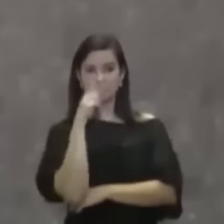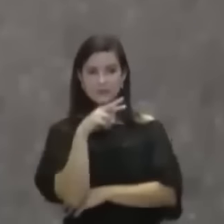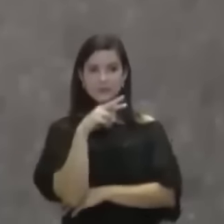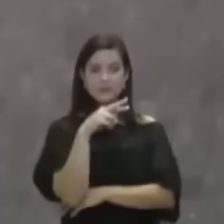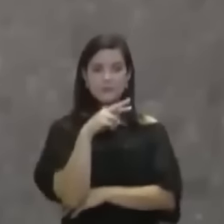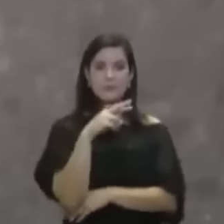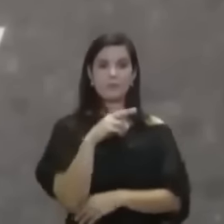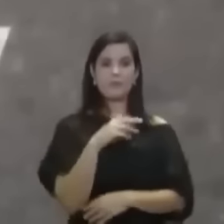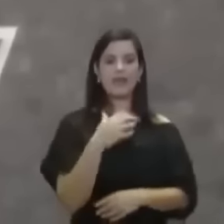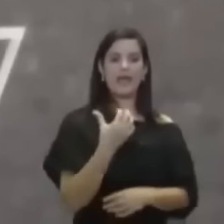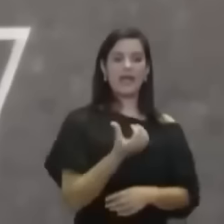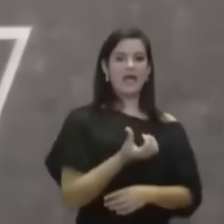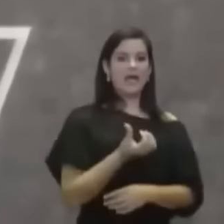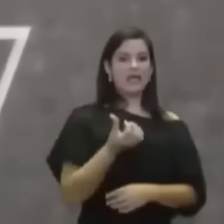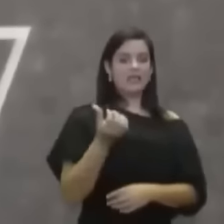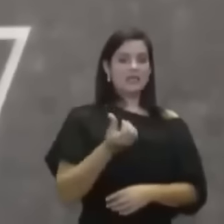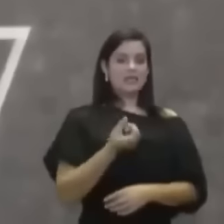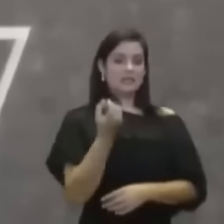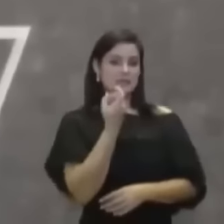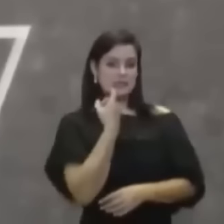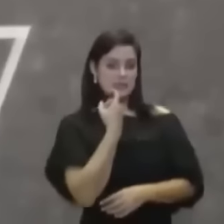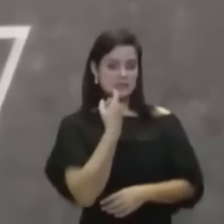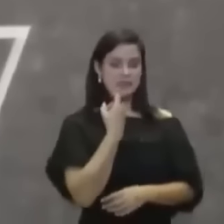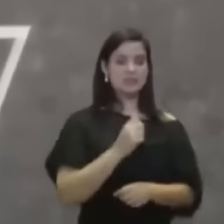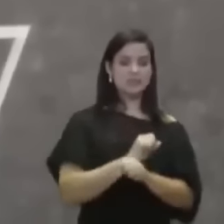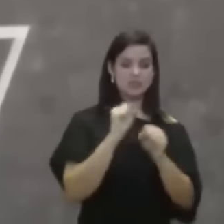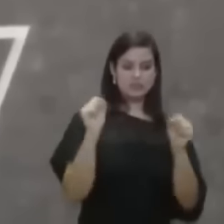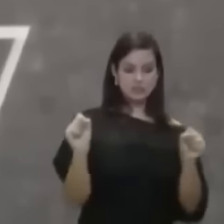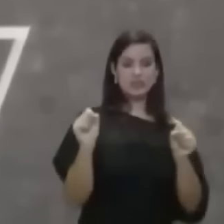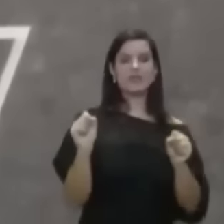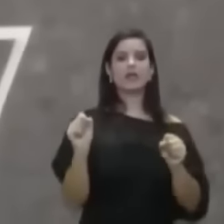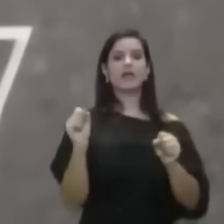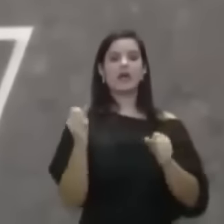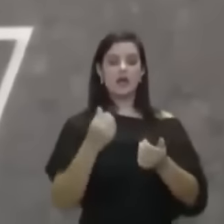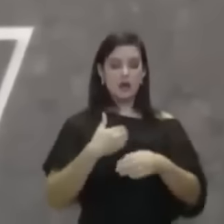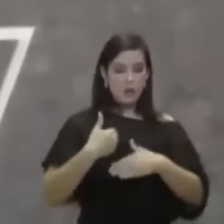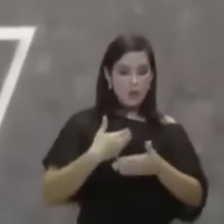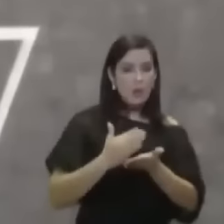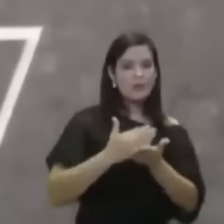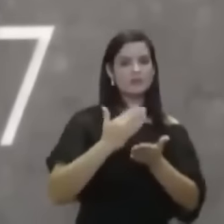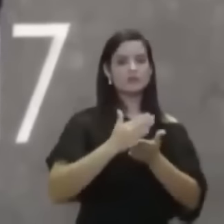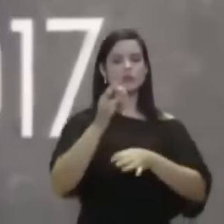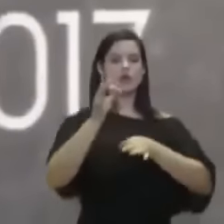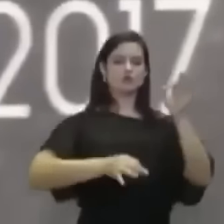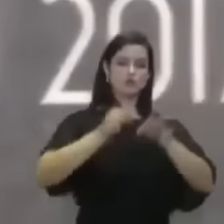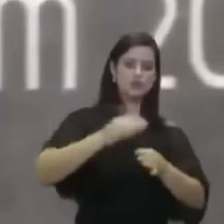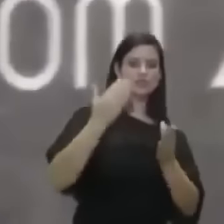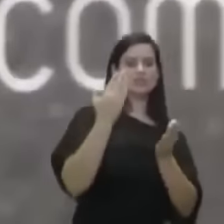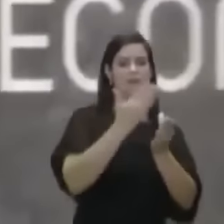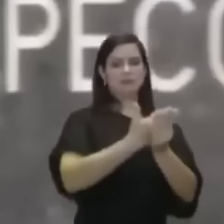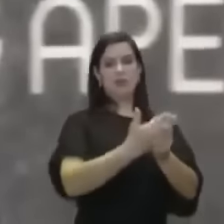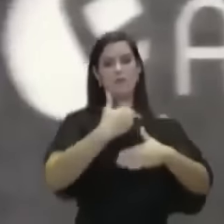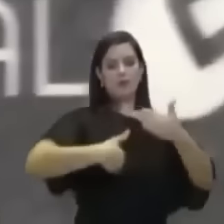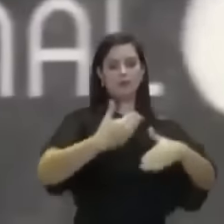reúne para tentar dar legalidade à reunião ilegal da noite anterior, e costurar contra Jesus duas graves acusações, e Pedro não